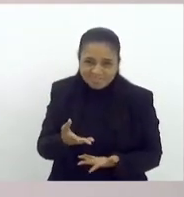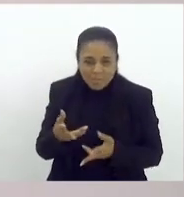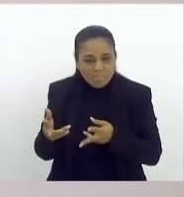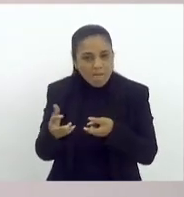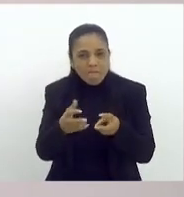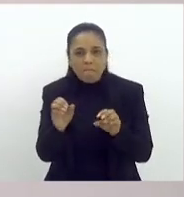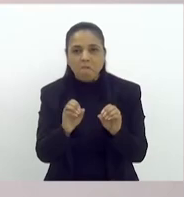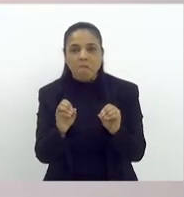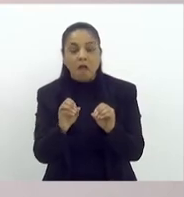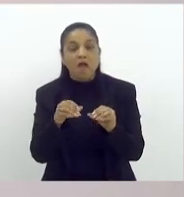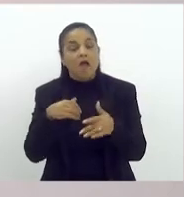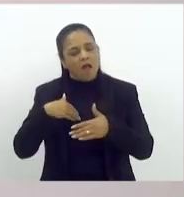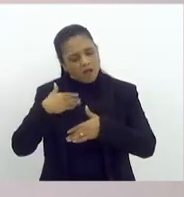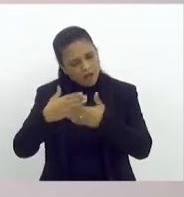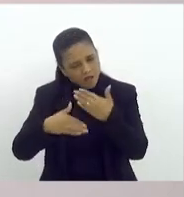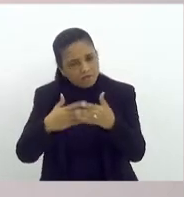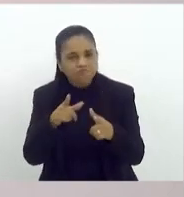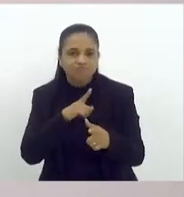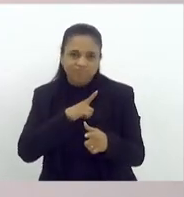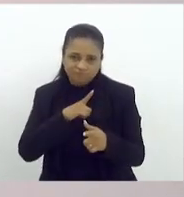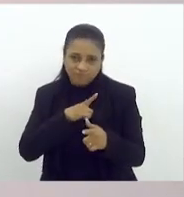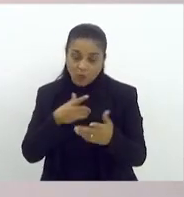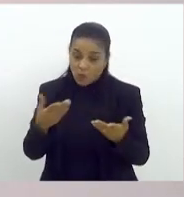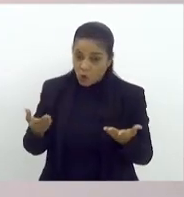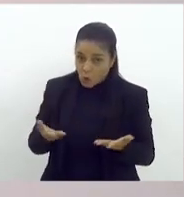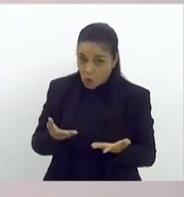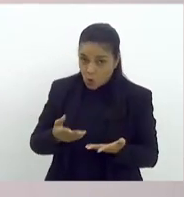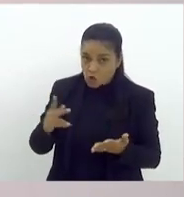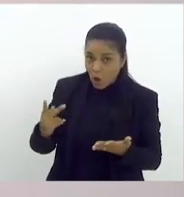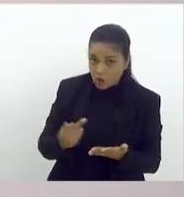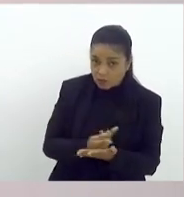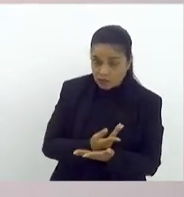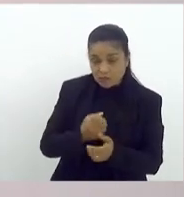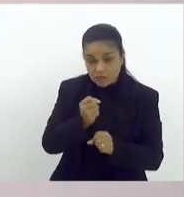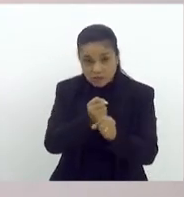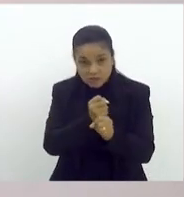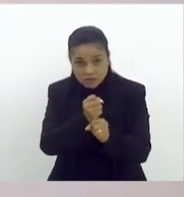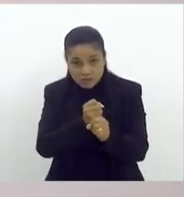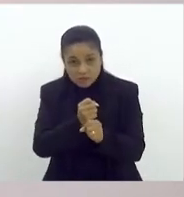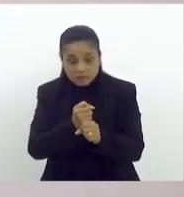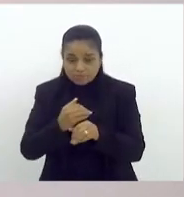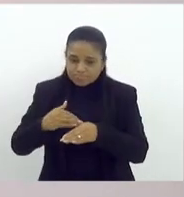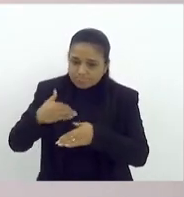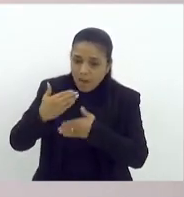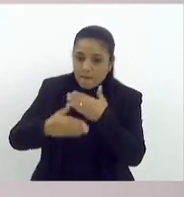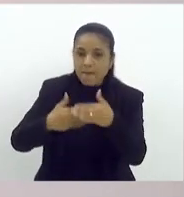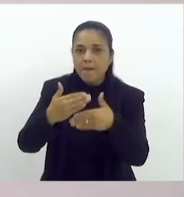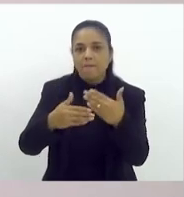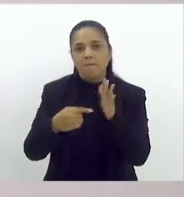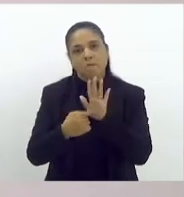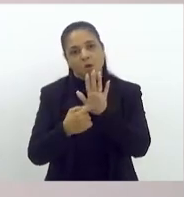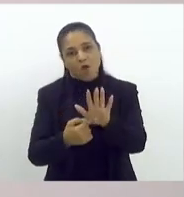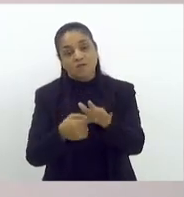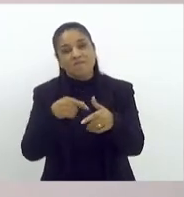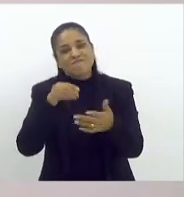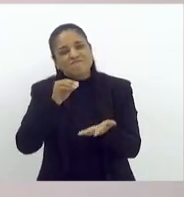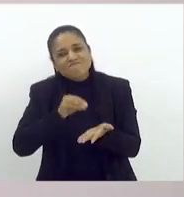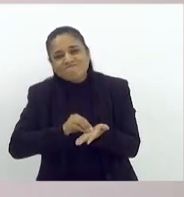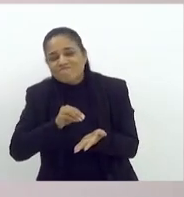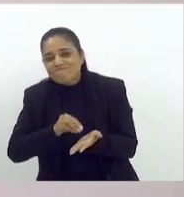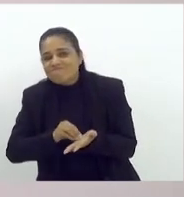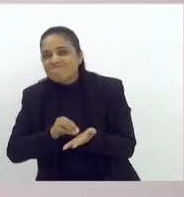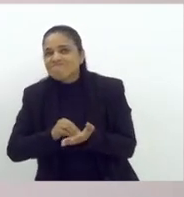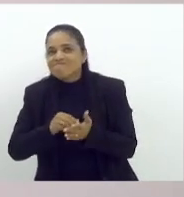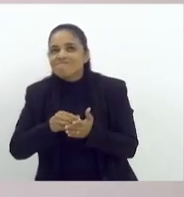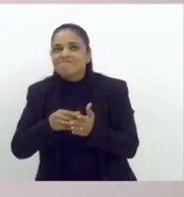teve avanço está aqui hoje tudo que vem acontecendo esse ano mostra que avançamos muito mas ainda está